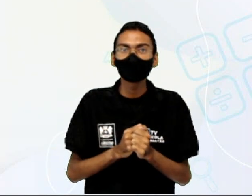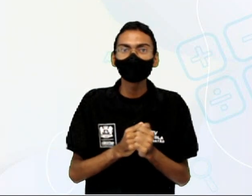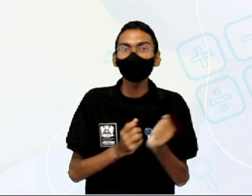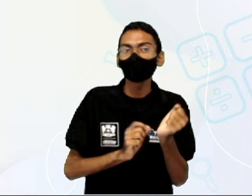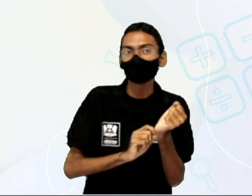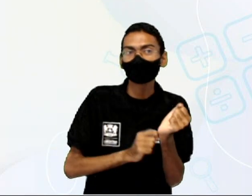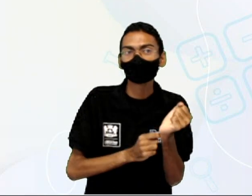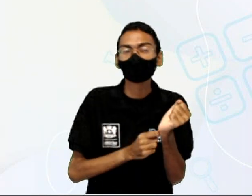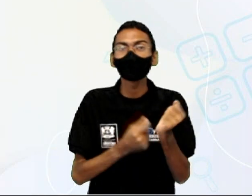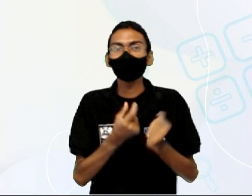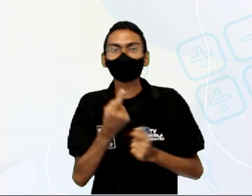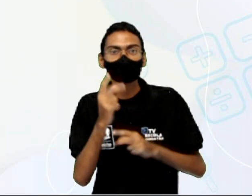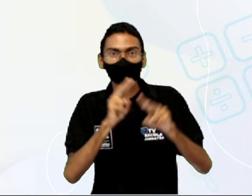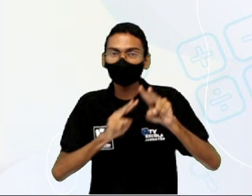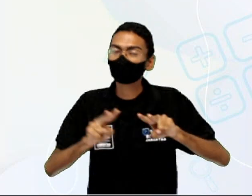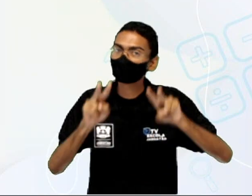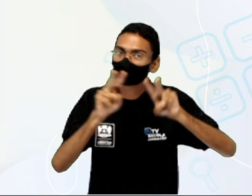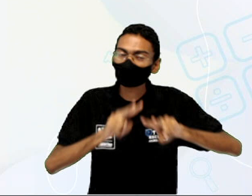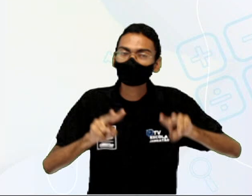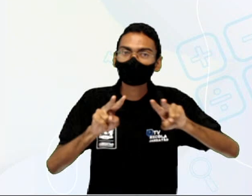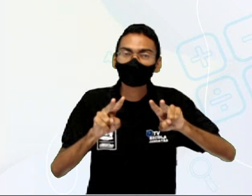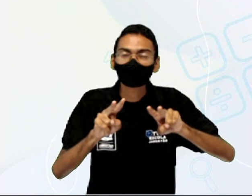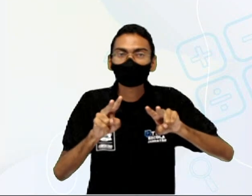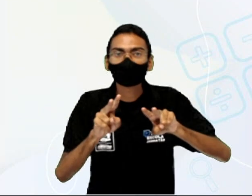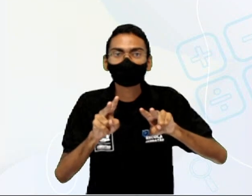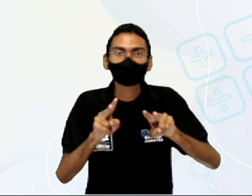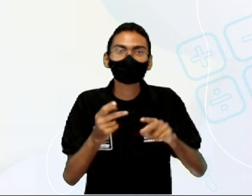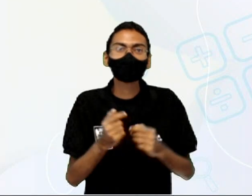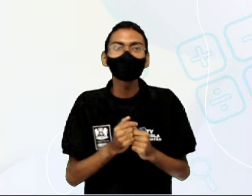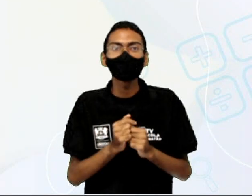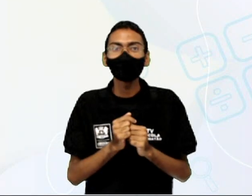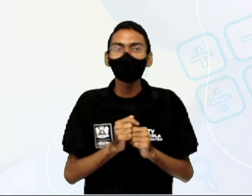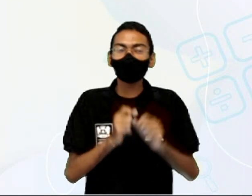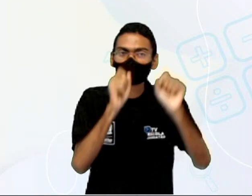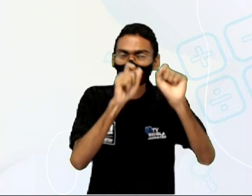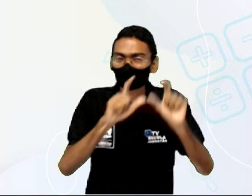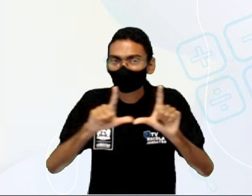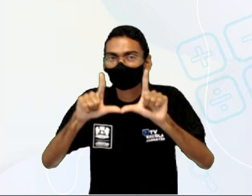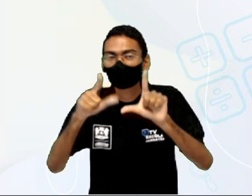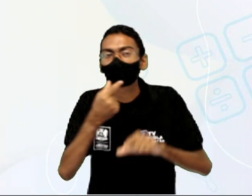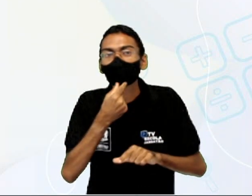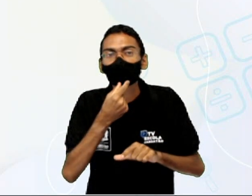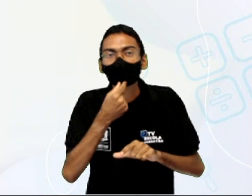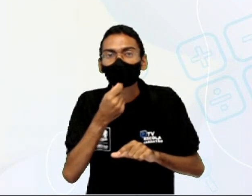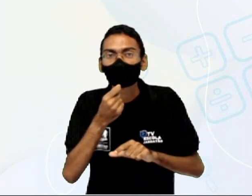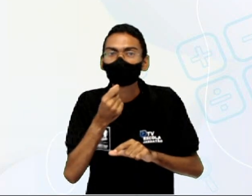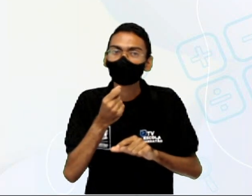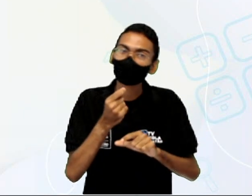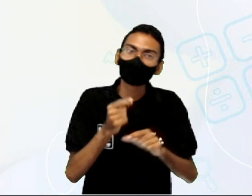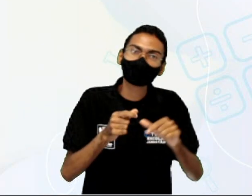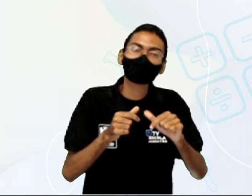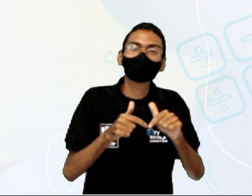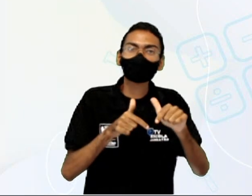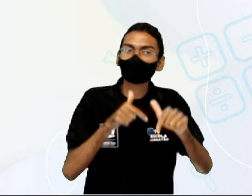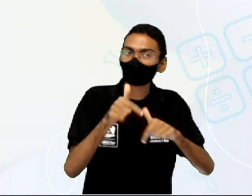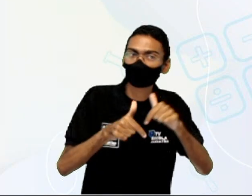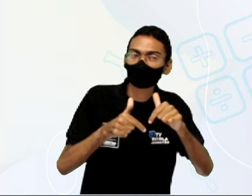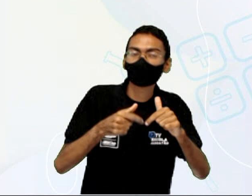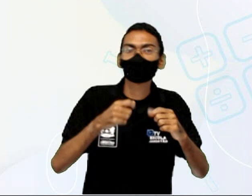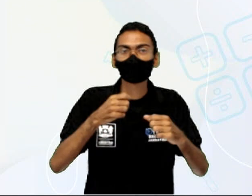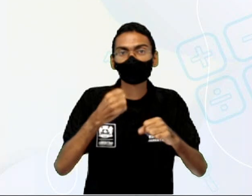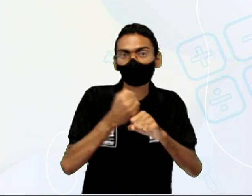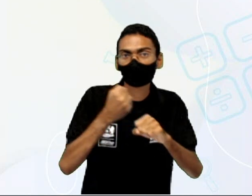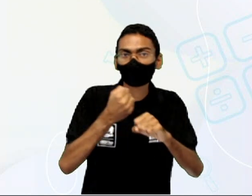a figura de homens fabricando sapatos. Dá para notar que eles não tinham equipamentos modernos, utilizando apenas